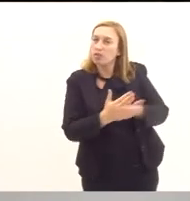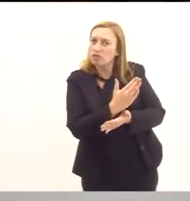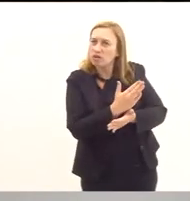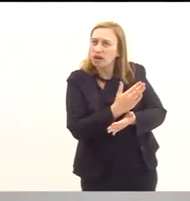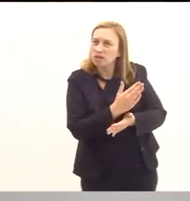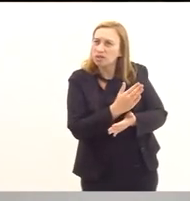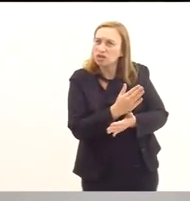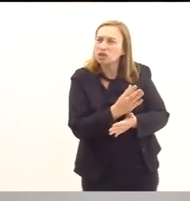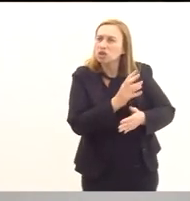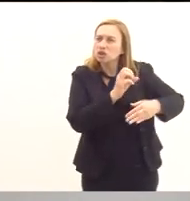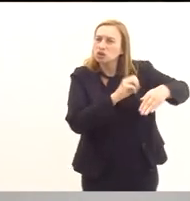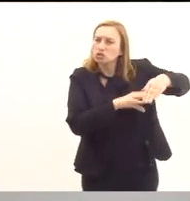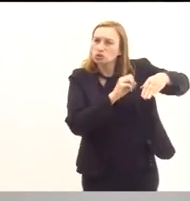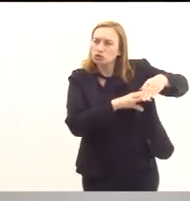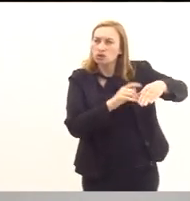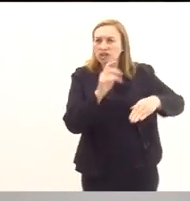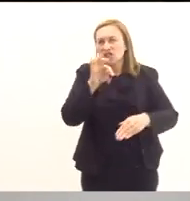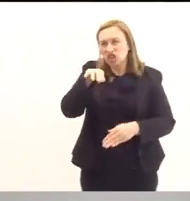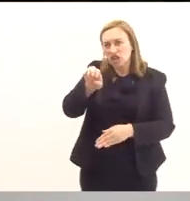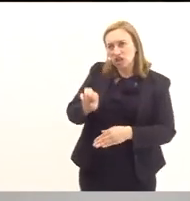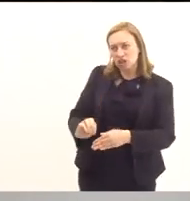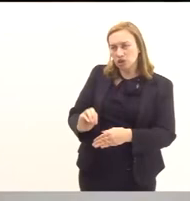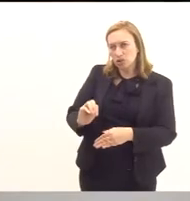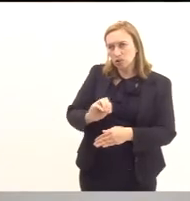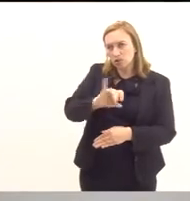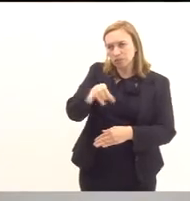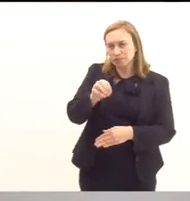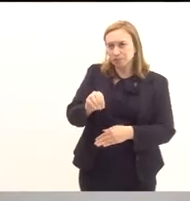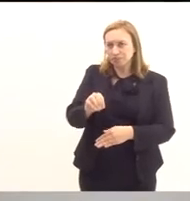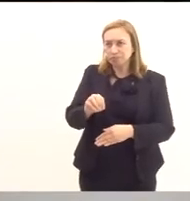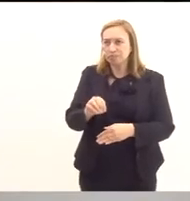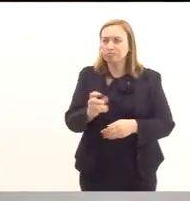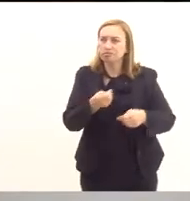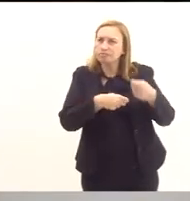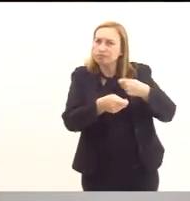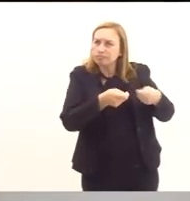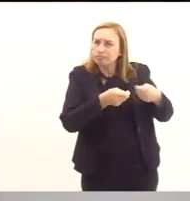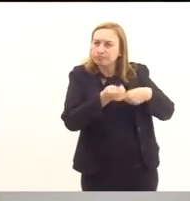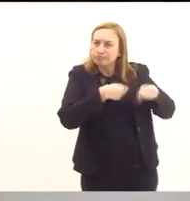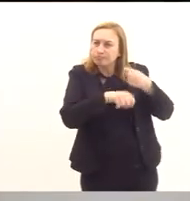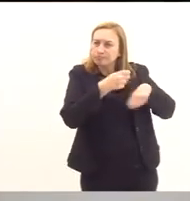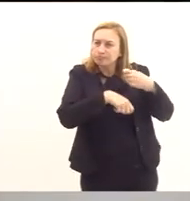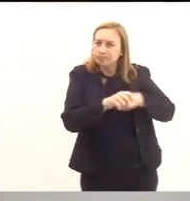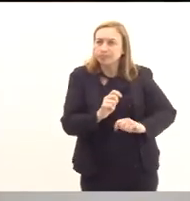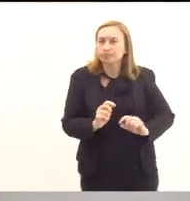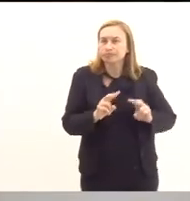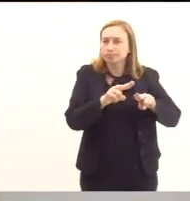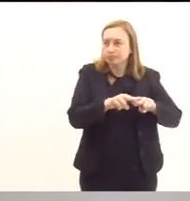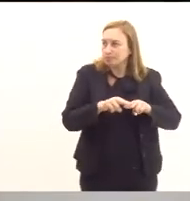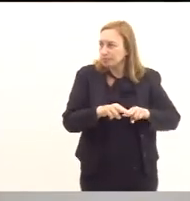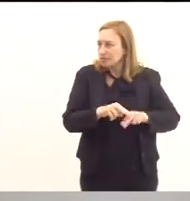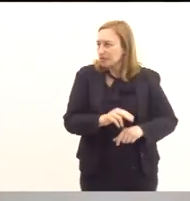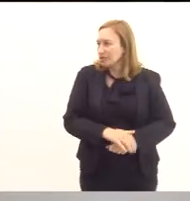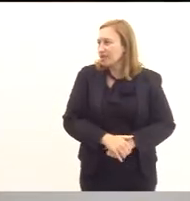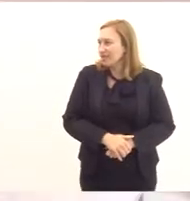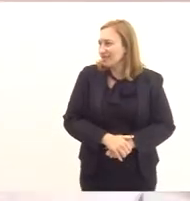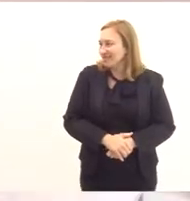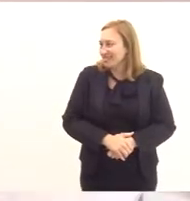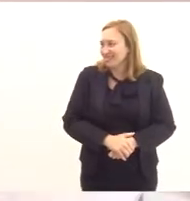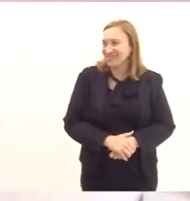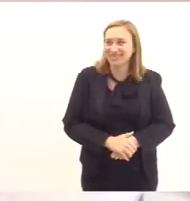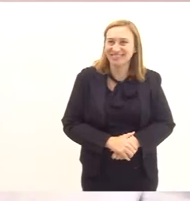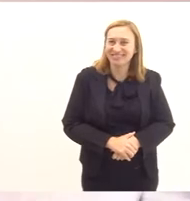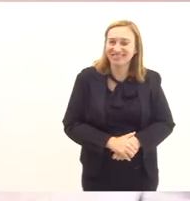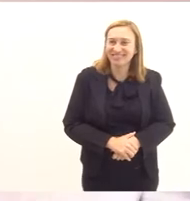aportado no fundo que a gente administração Estadual que rir administra e especificamente para esse fim no vídeo que a gente